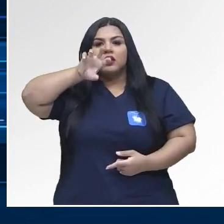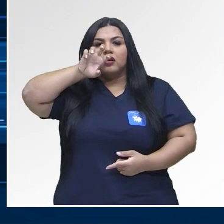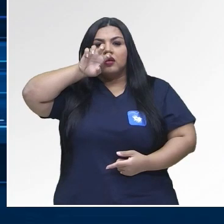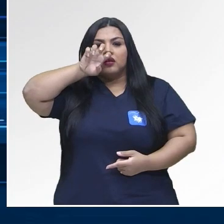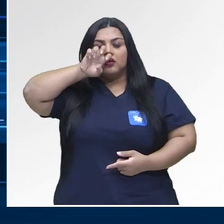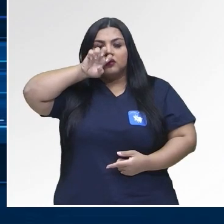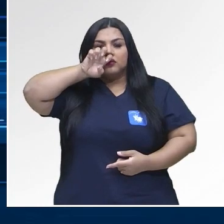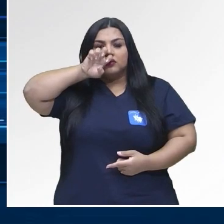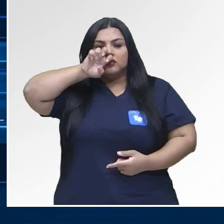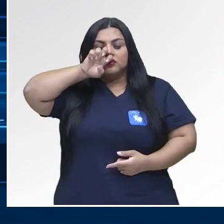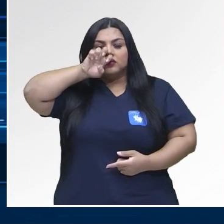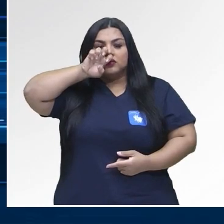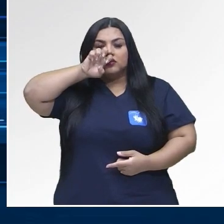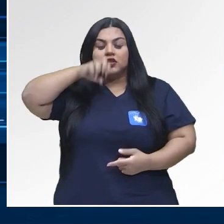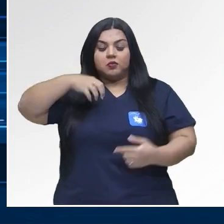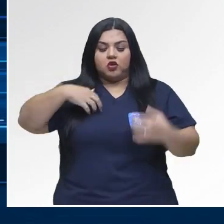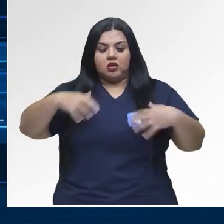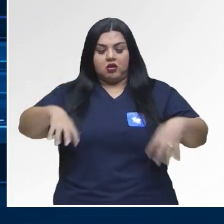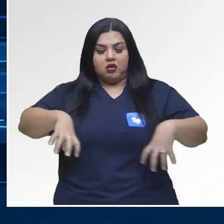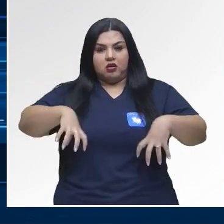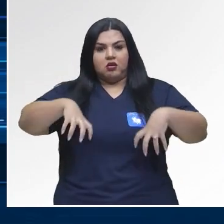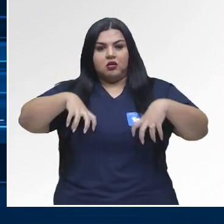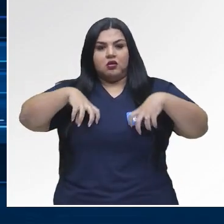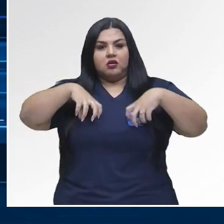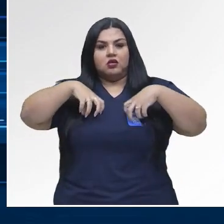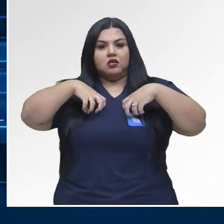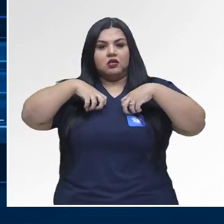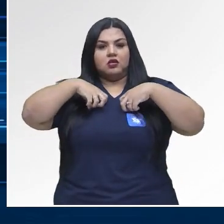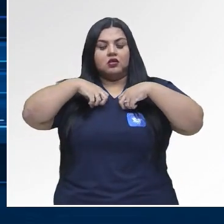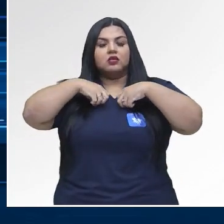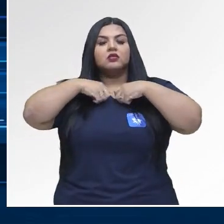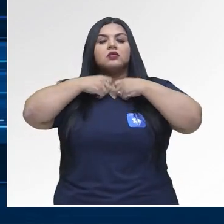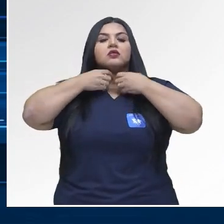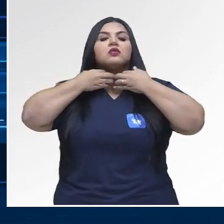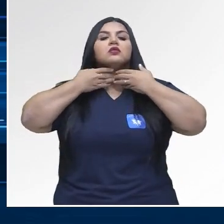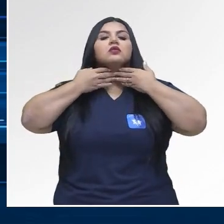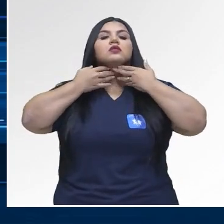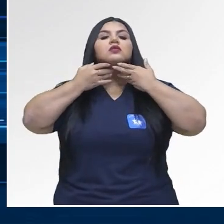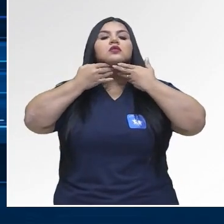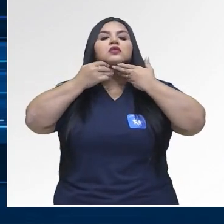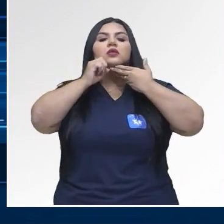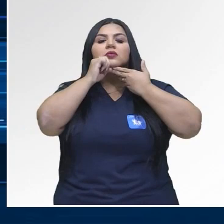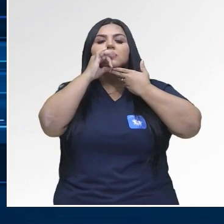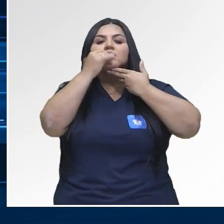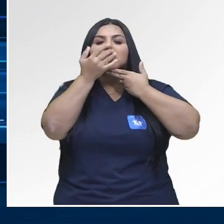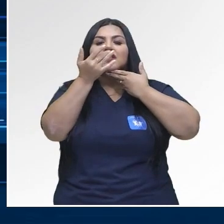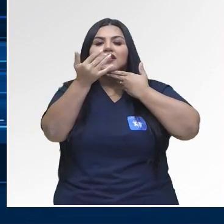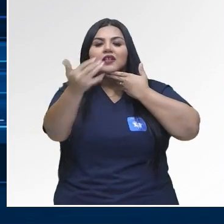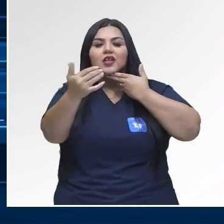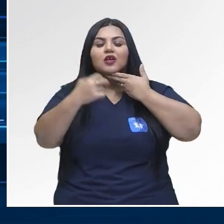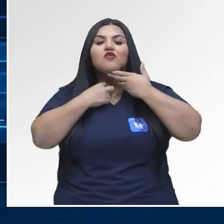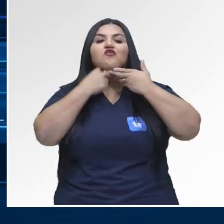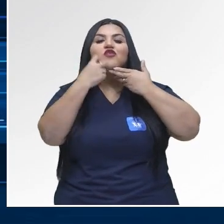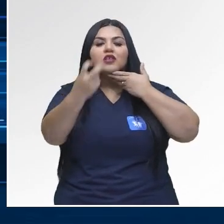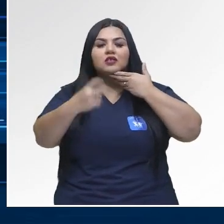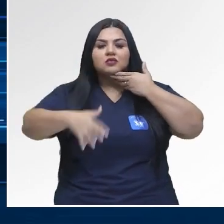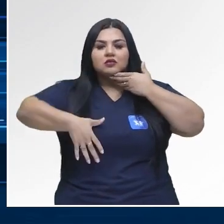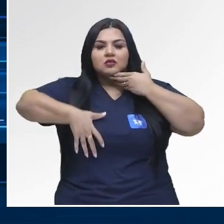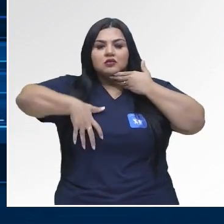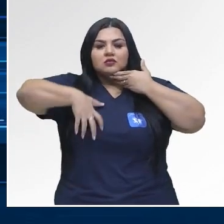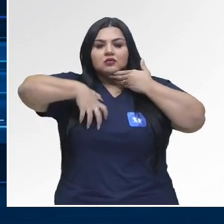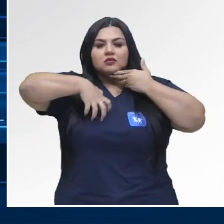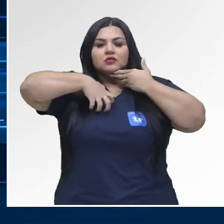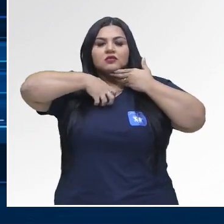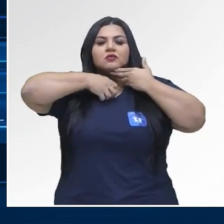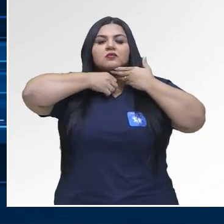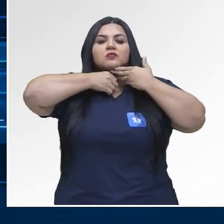ar sai de dentro dos pulmões, passa pelas pregas vocais e emite o som da nossa voz, tá? Então, por isso que a